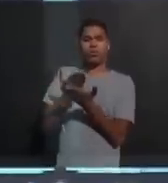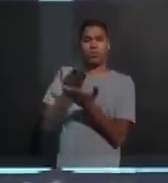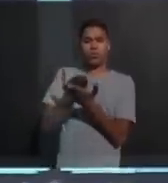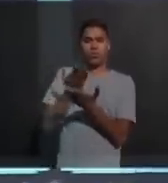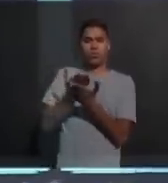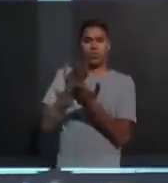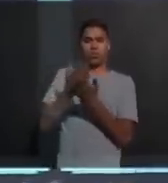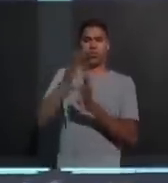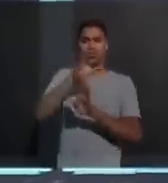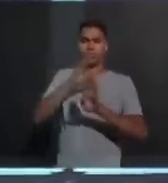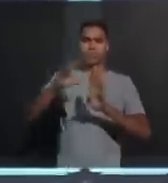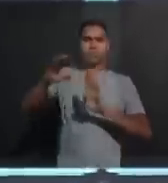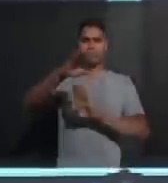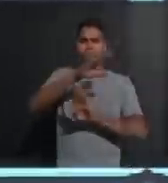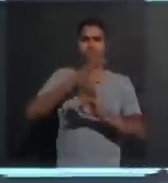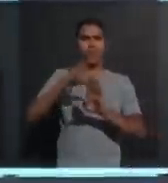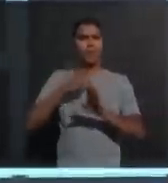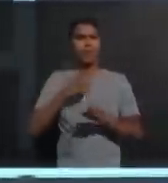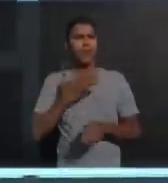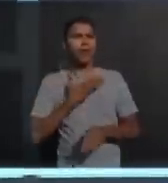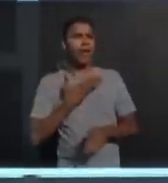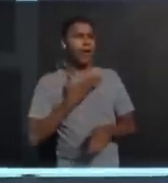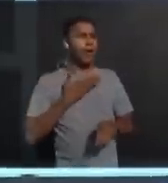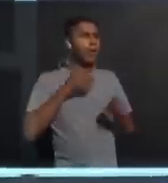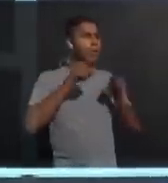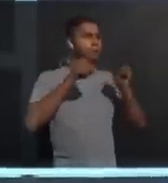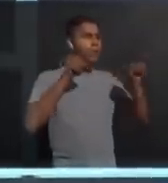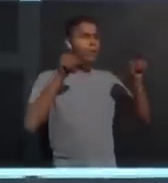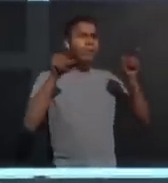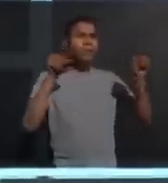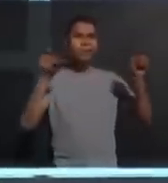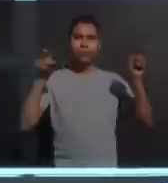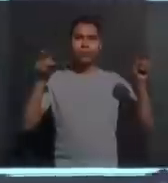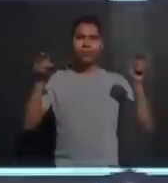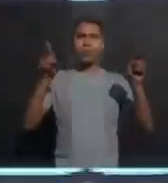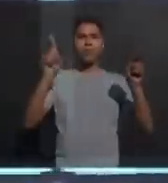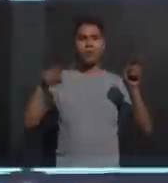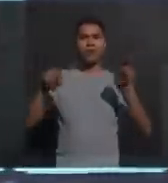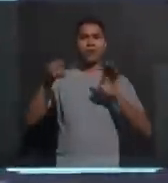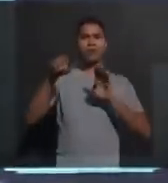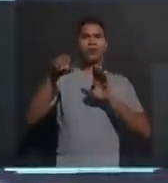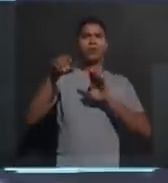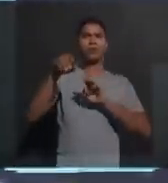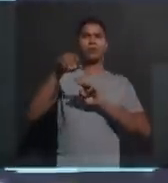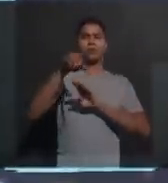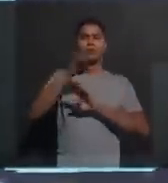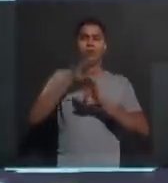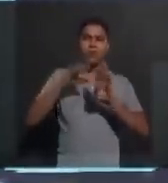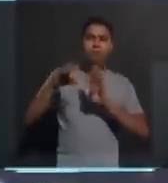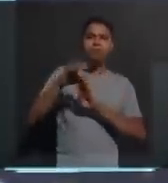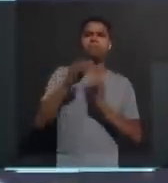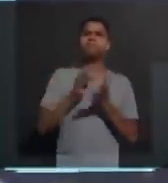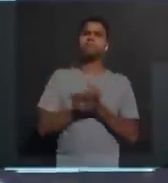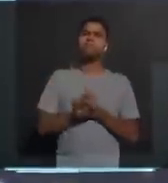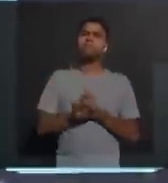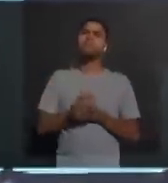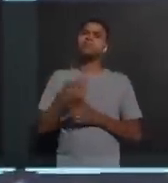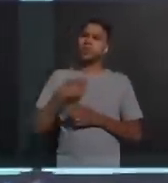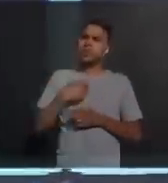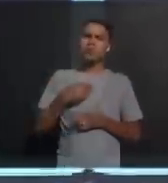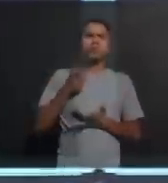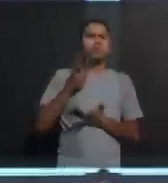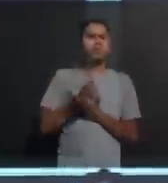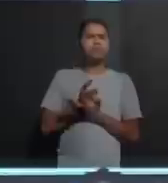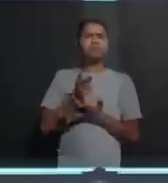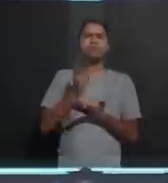carisma tem vários amiguinhos meu aqui nessa noite de do seminário e eu faço questão de